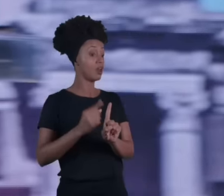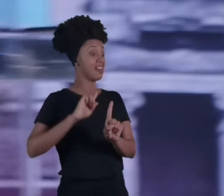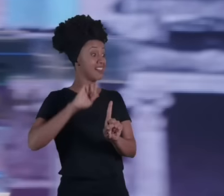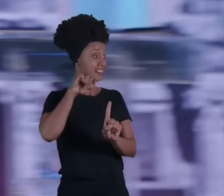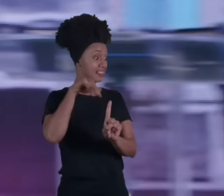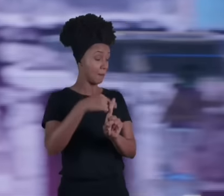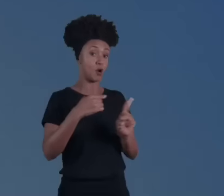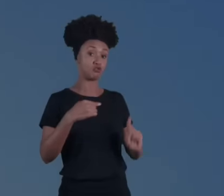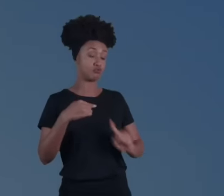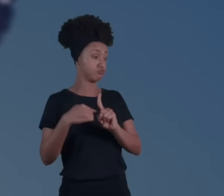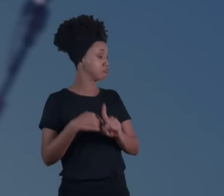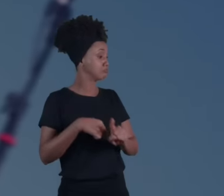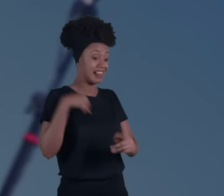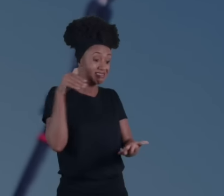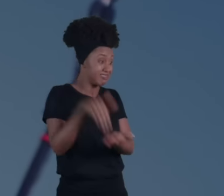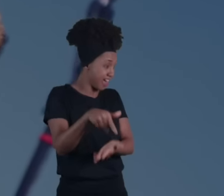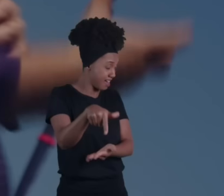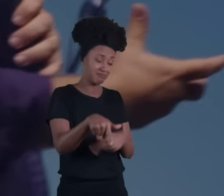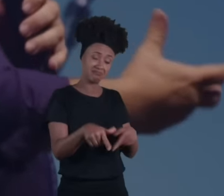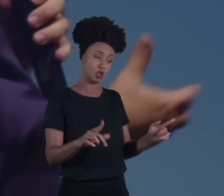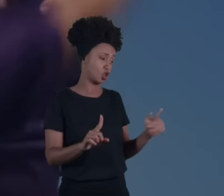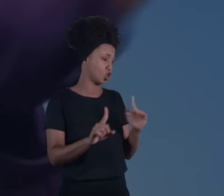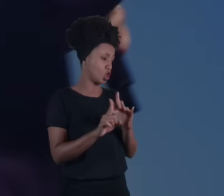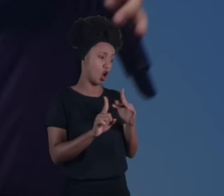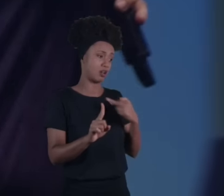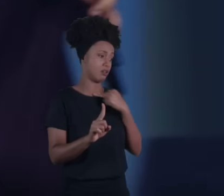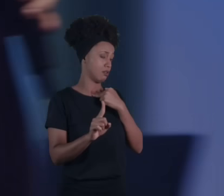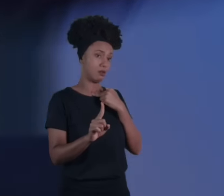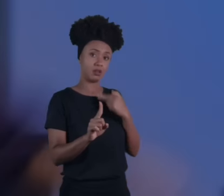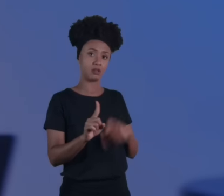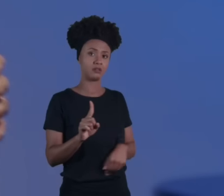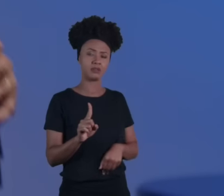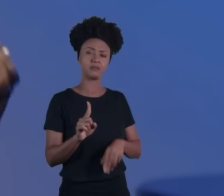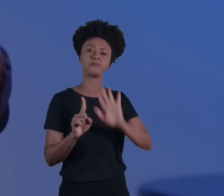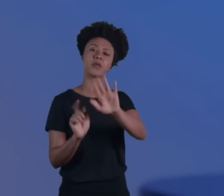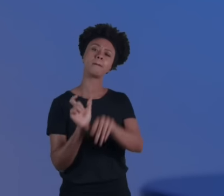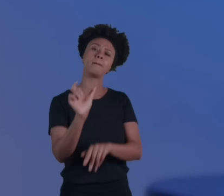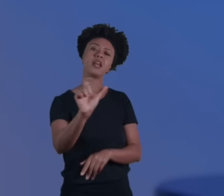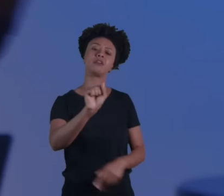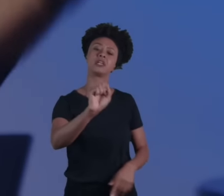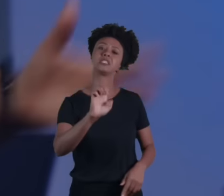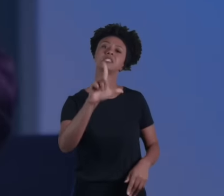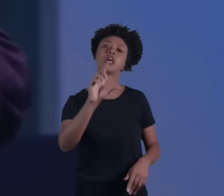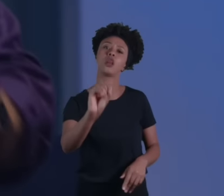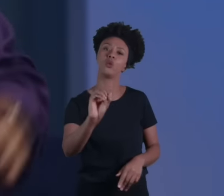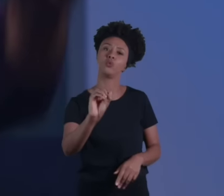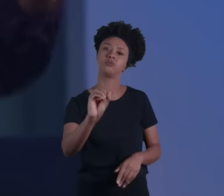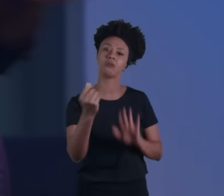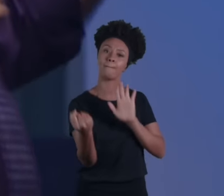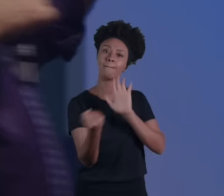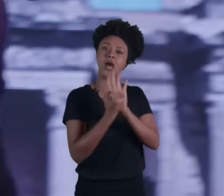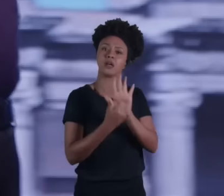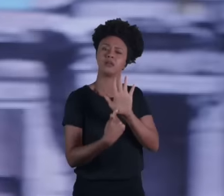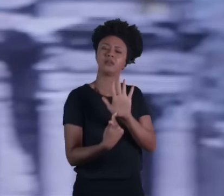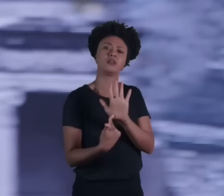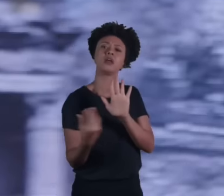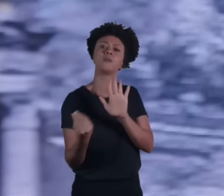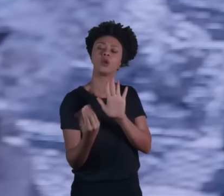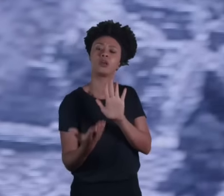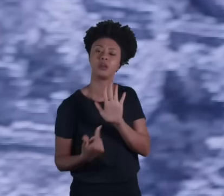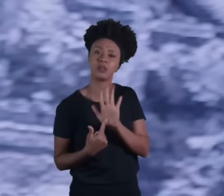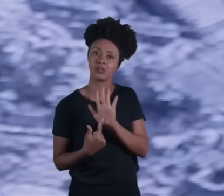palavra significa sinal de propriedade, de inviolabilidade. Ah, pastor, mas por que o diabo faz tanto? Porque você abre